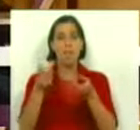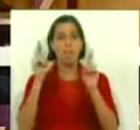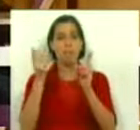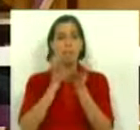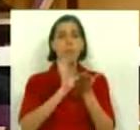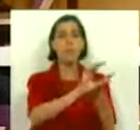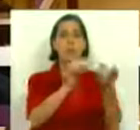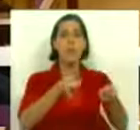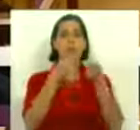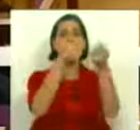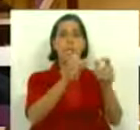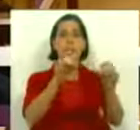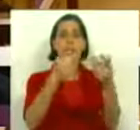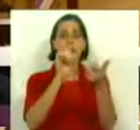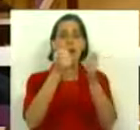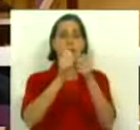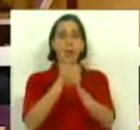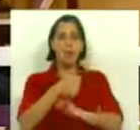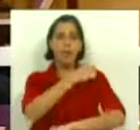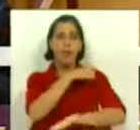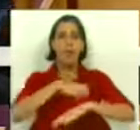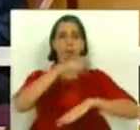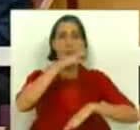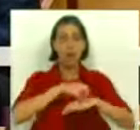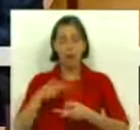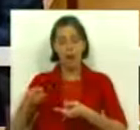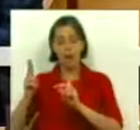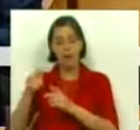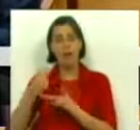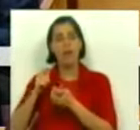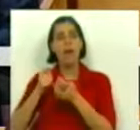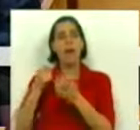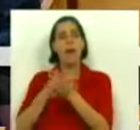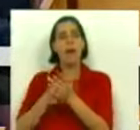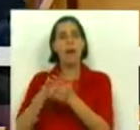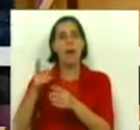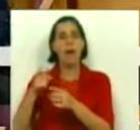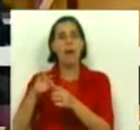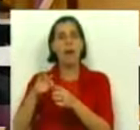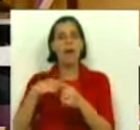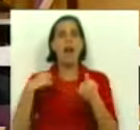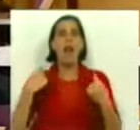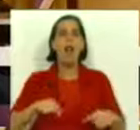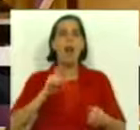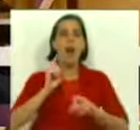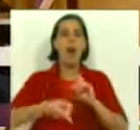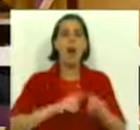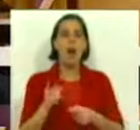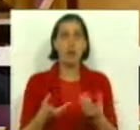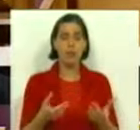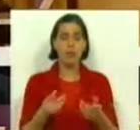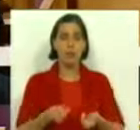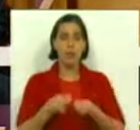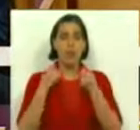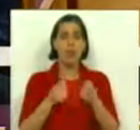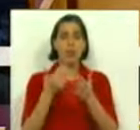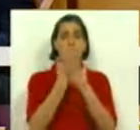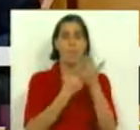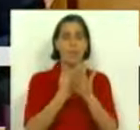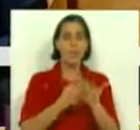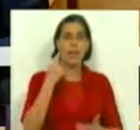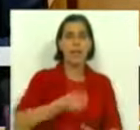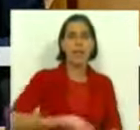para um incentivo à reabilitação urbana e a libertação de cauções. O que é que temos? Temos um incentivo ao